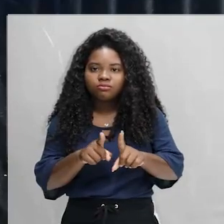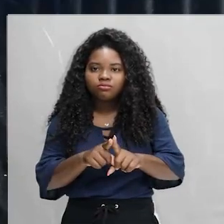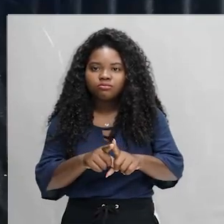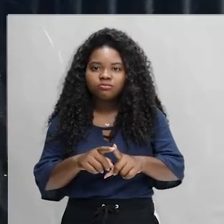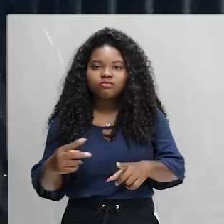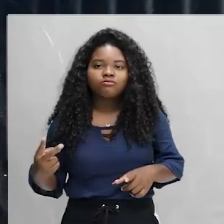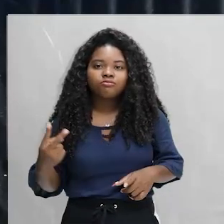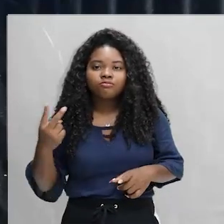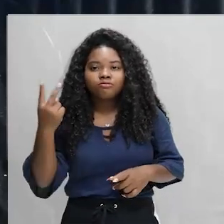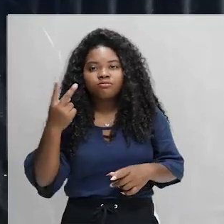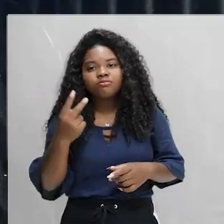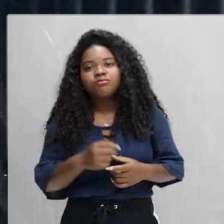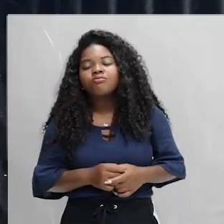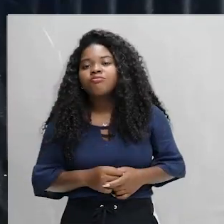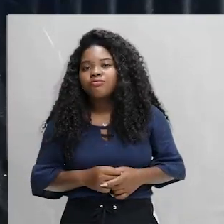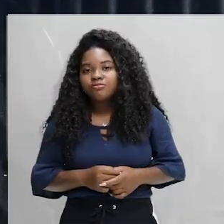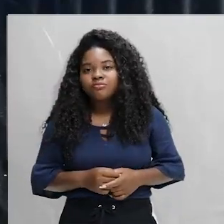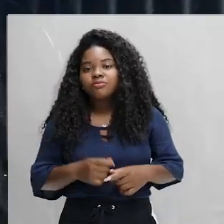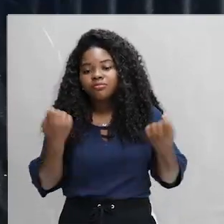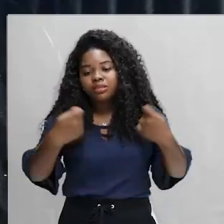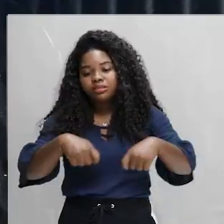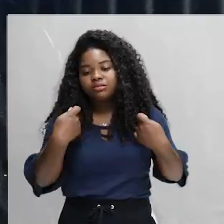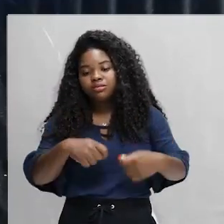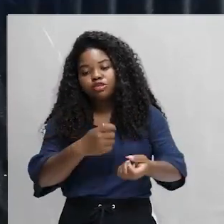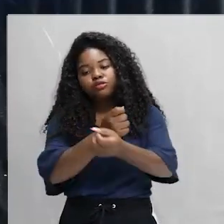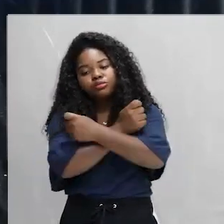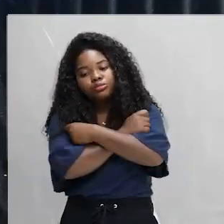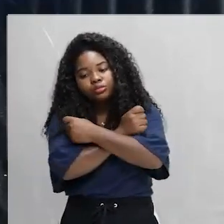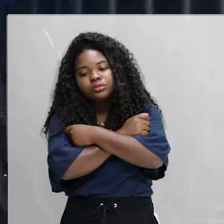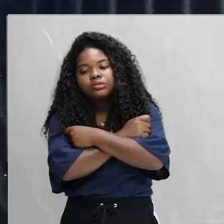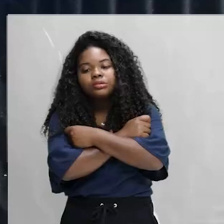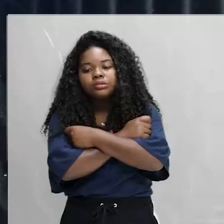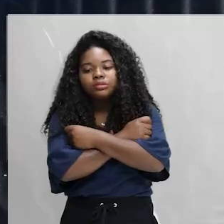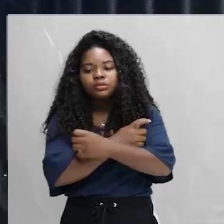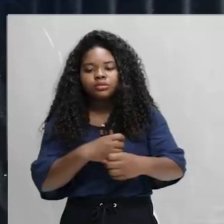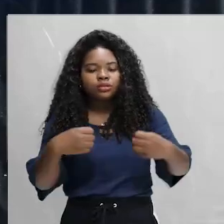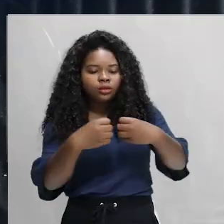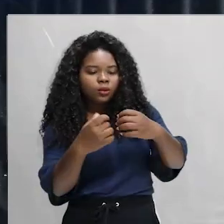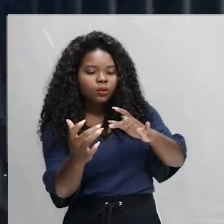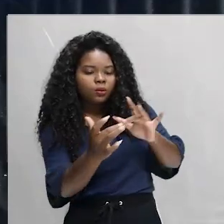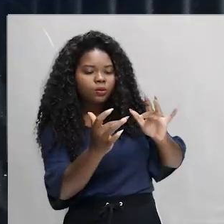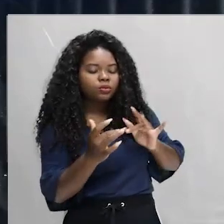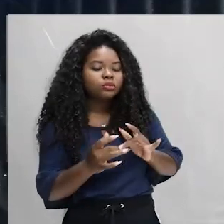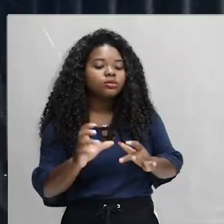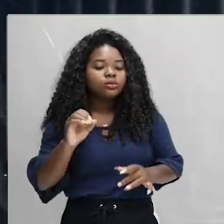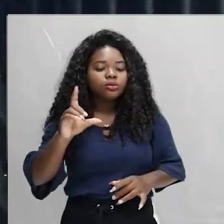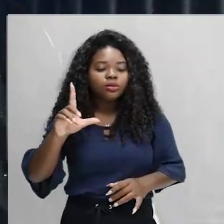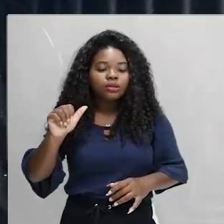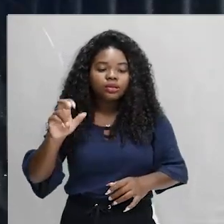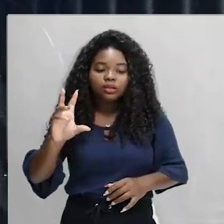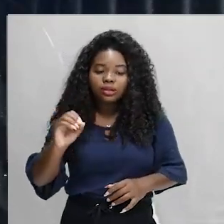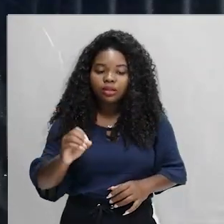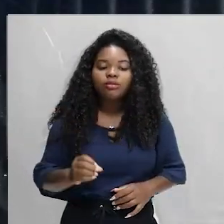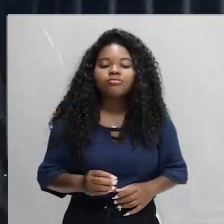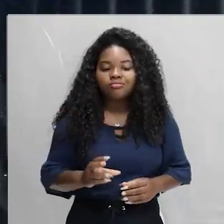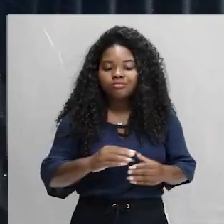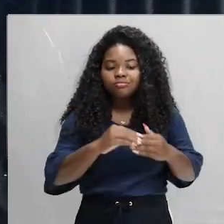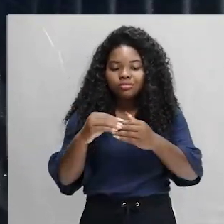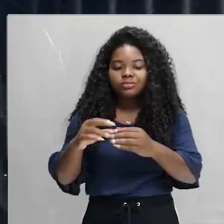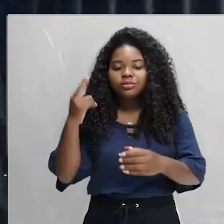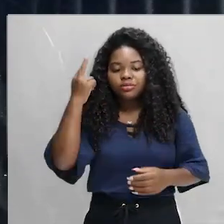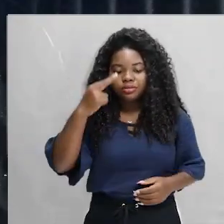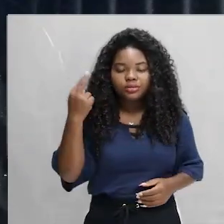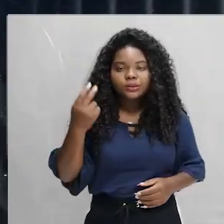valorosos de abraço, né? Valorosos de estar perto. E aí o Olavo Bilac traz para nós essa reflexão que é muito